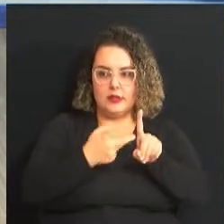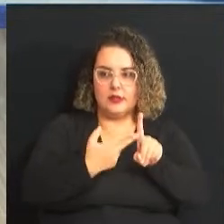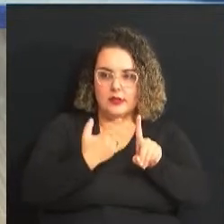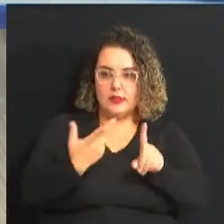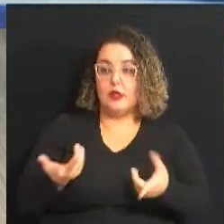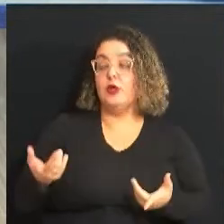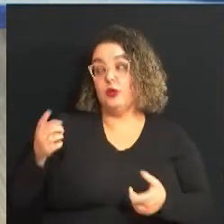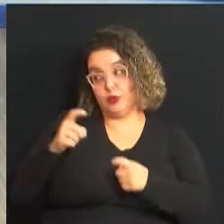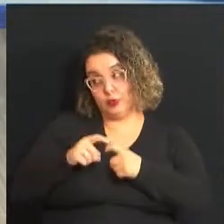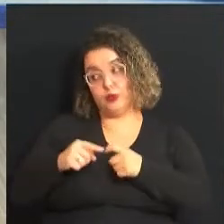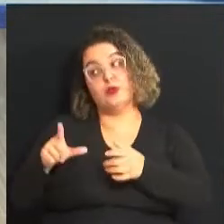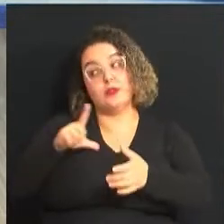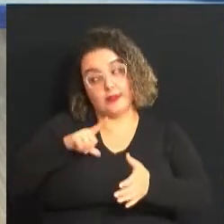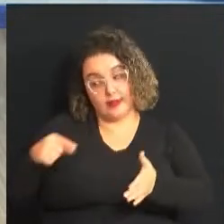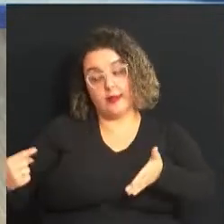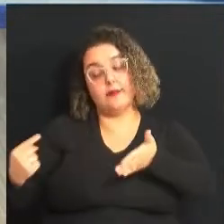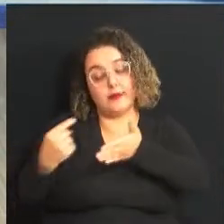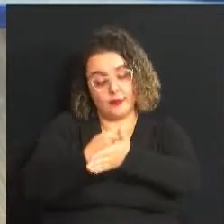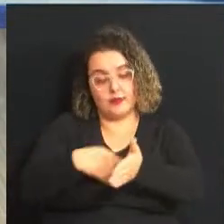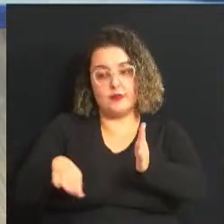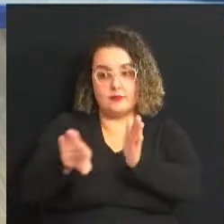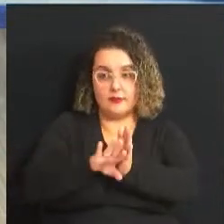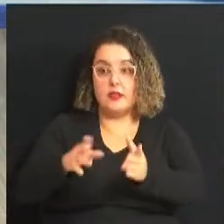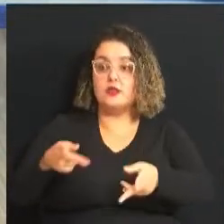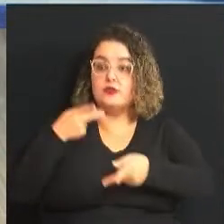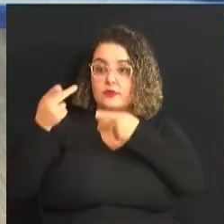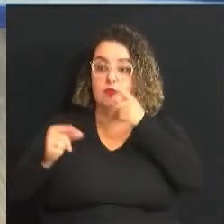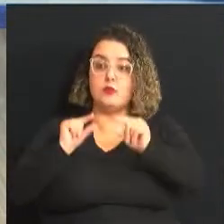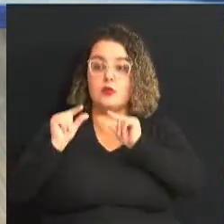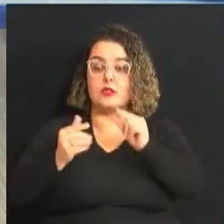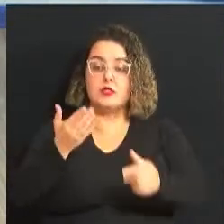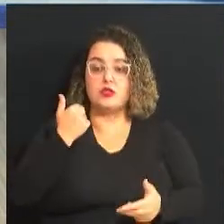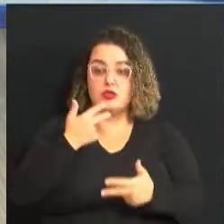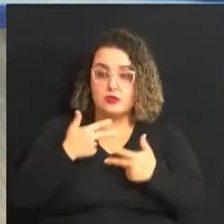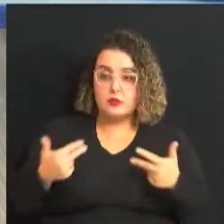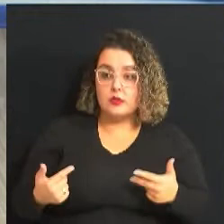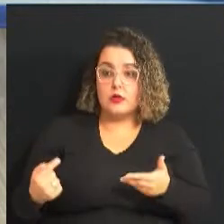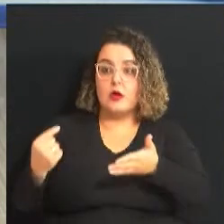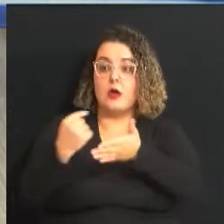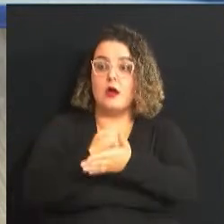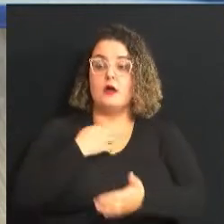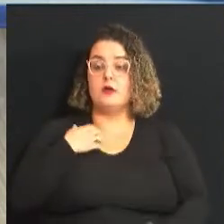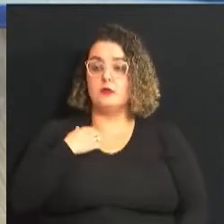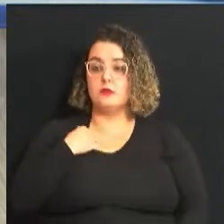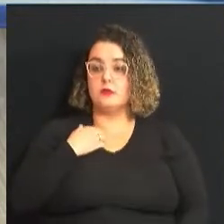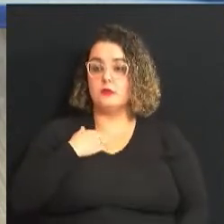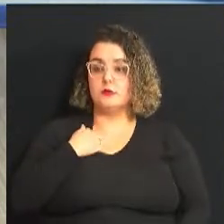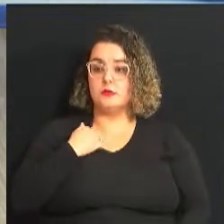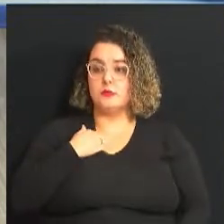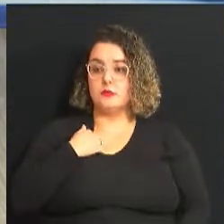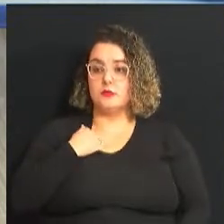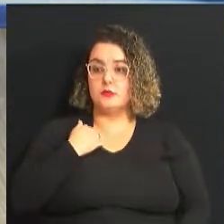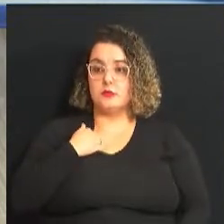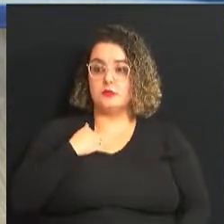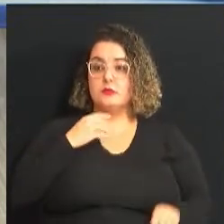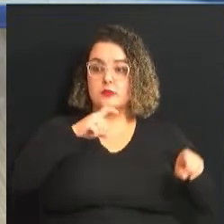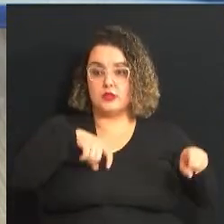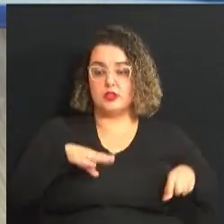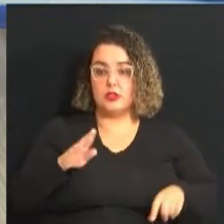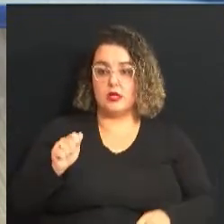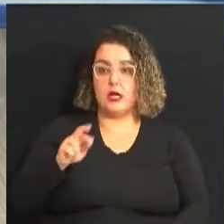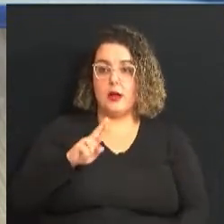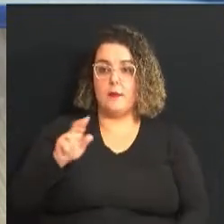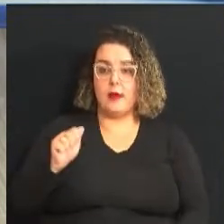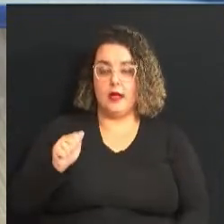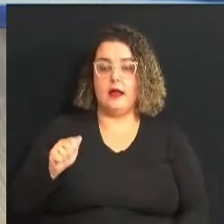falou um pouquinho de alimentação, né? Tá perguntando aqui da Chácara da Barra a Priscila,